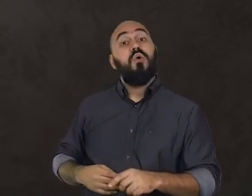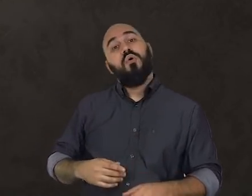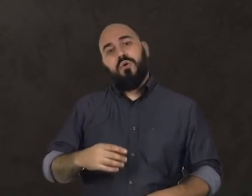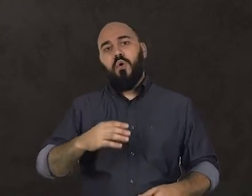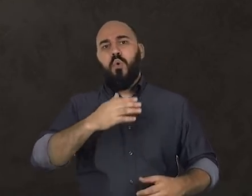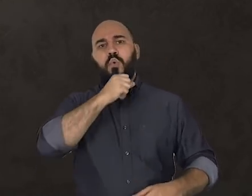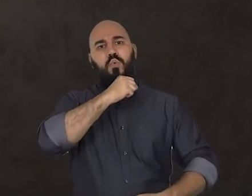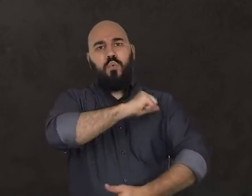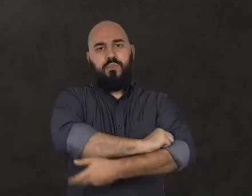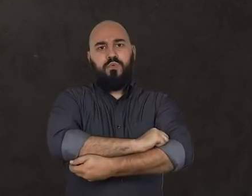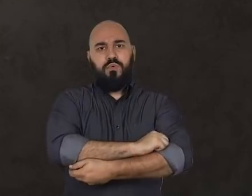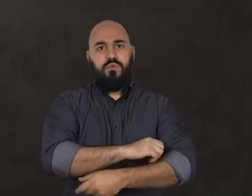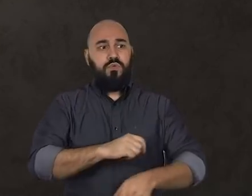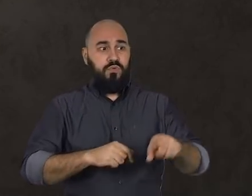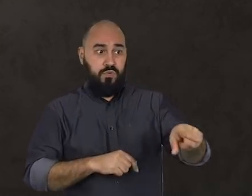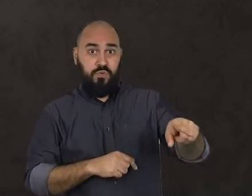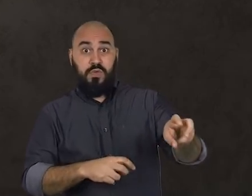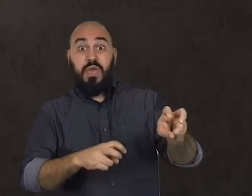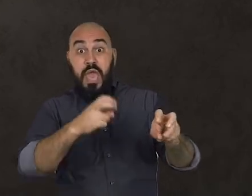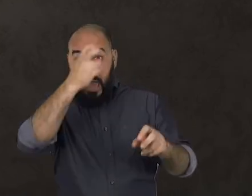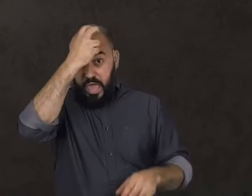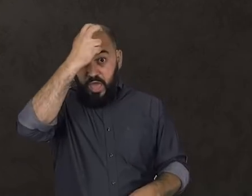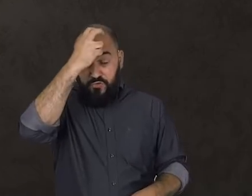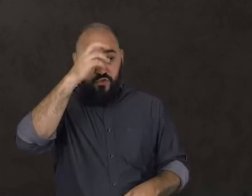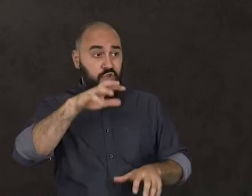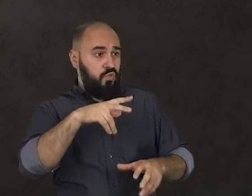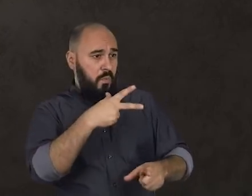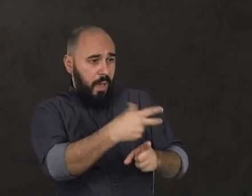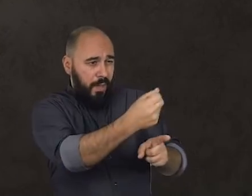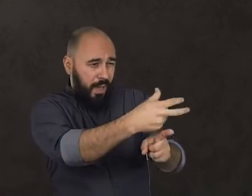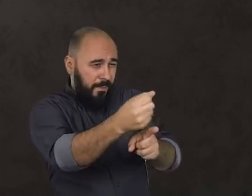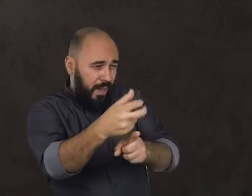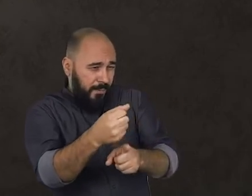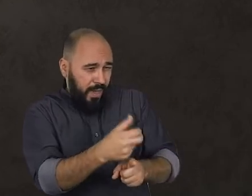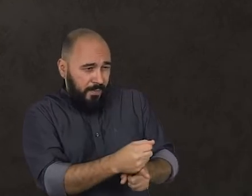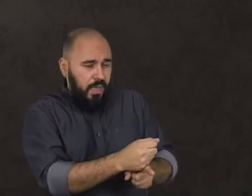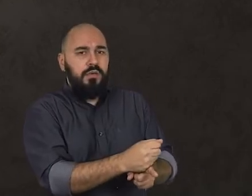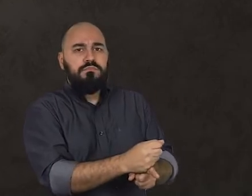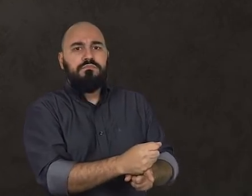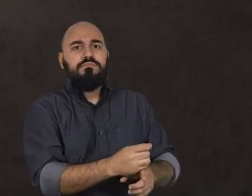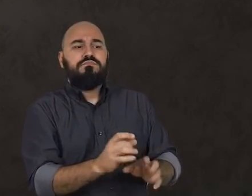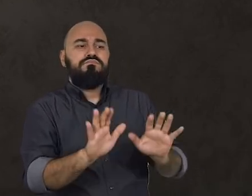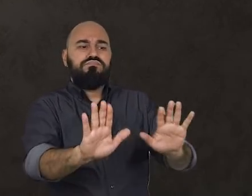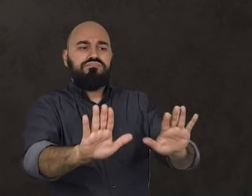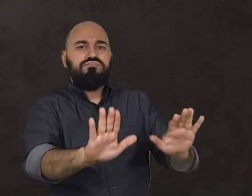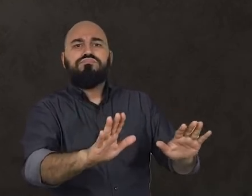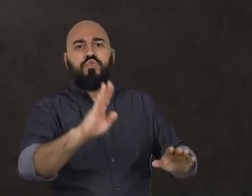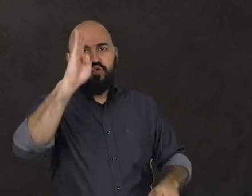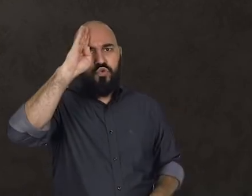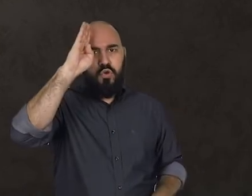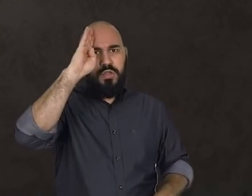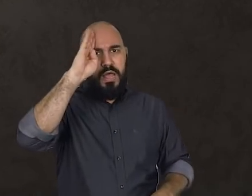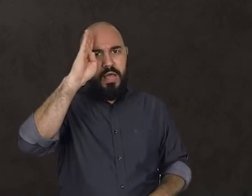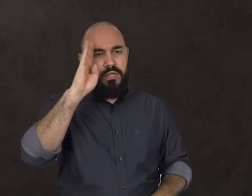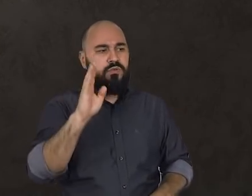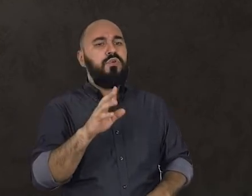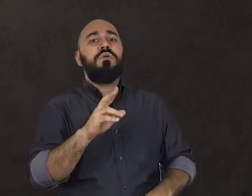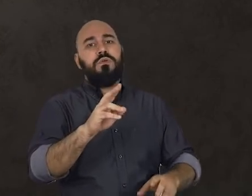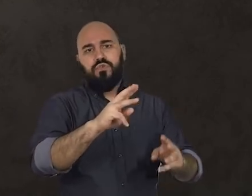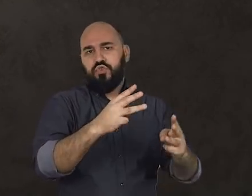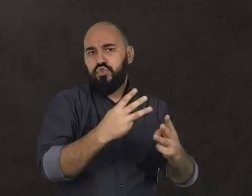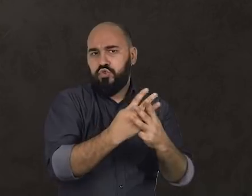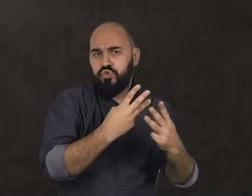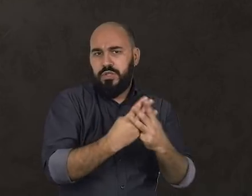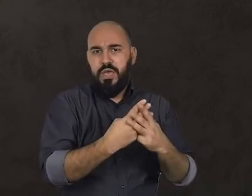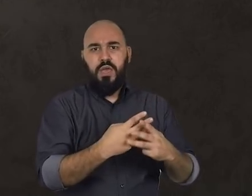Nabucodonosor colocou os assuntos do Egito e de outros países em ordem e confiou os cativos que ele havia tirado dos judeus,